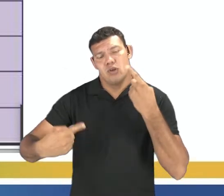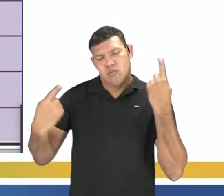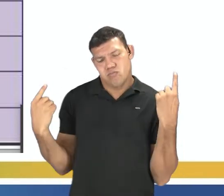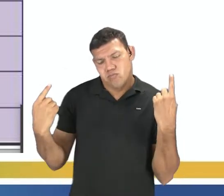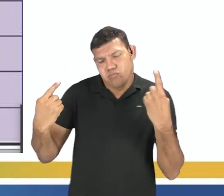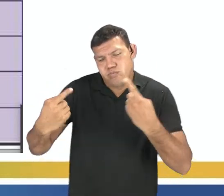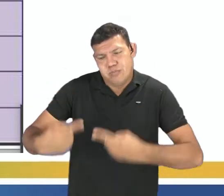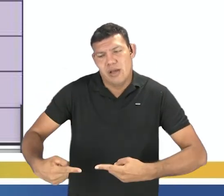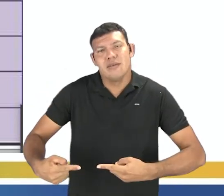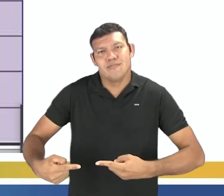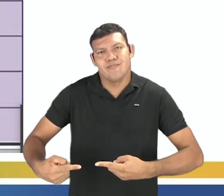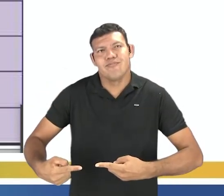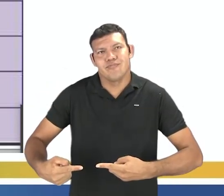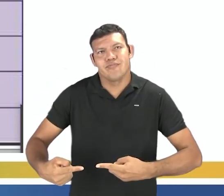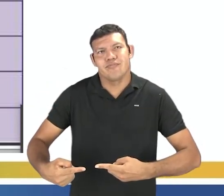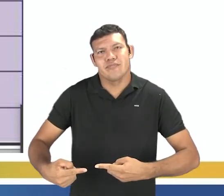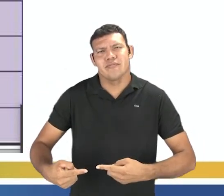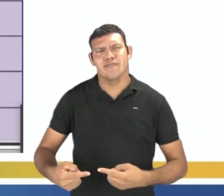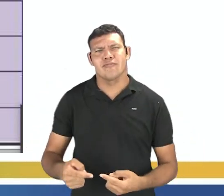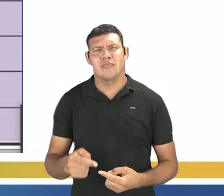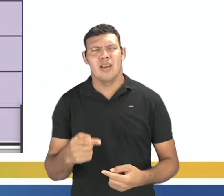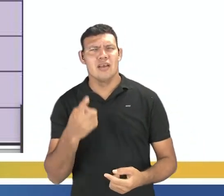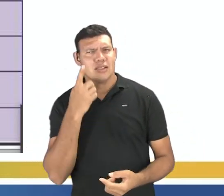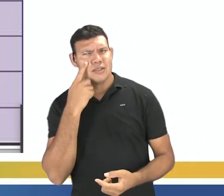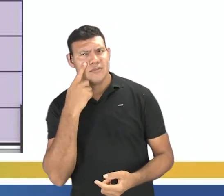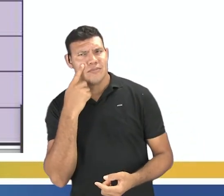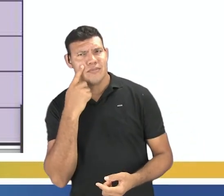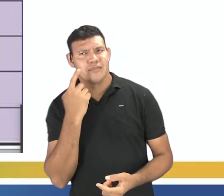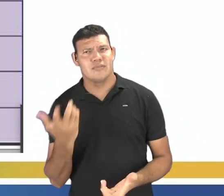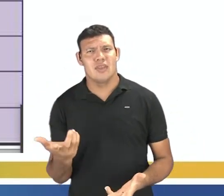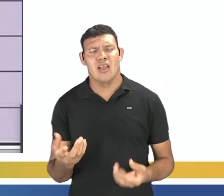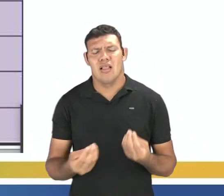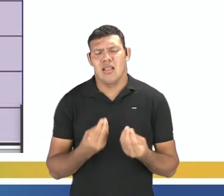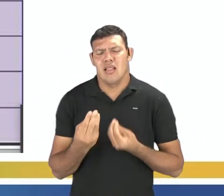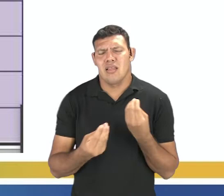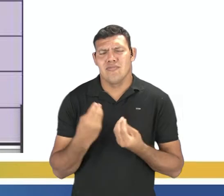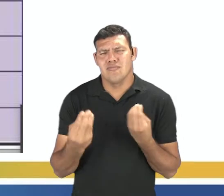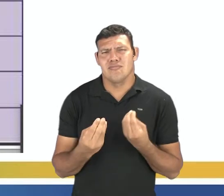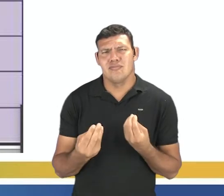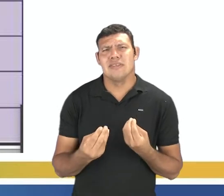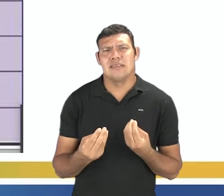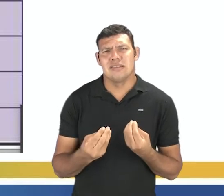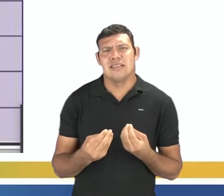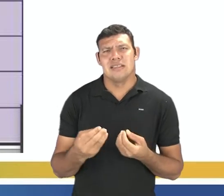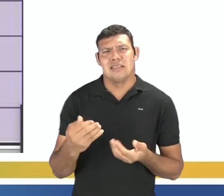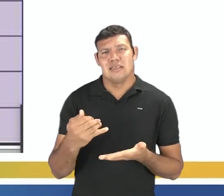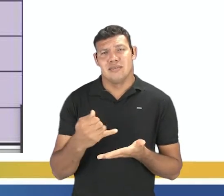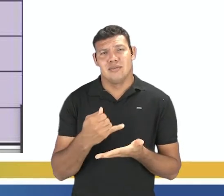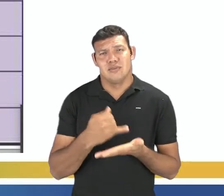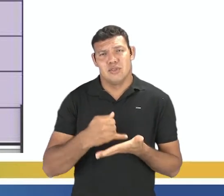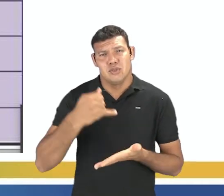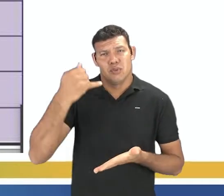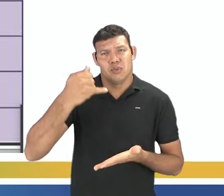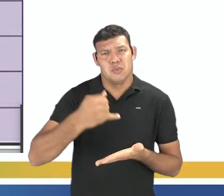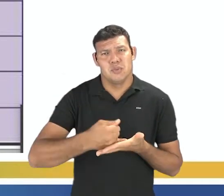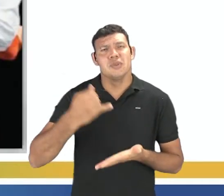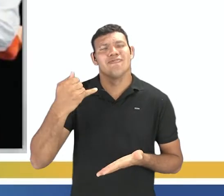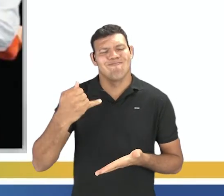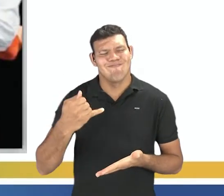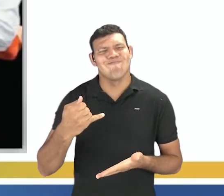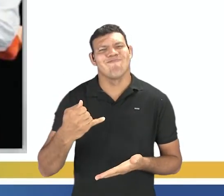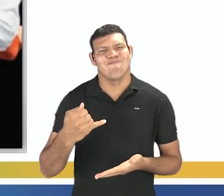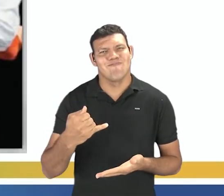inflação, dá uma olhada nesse material, é impossível. A inflação bate picos em 91, chega a 940%